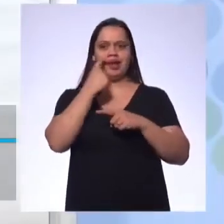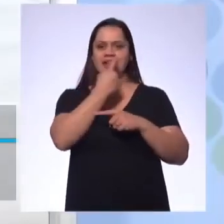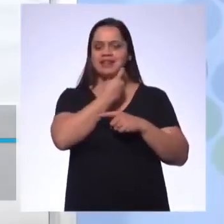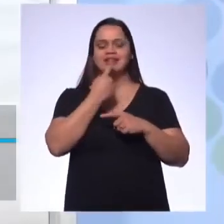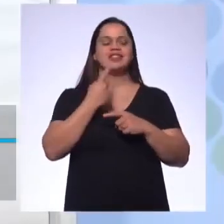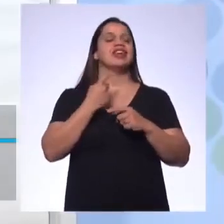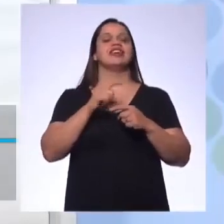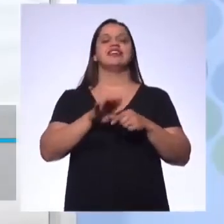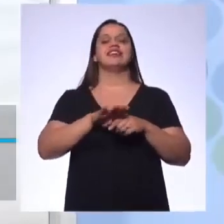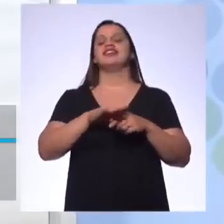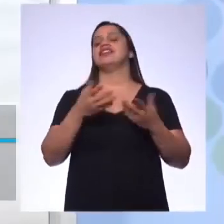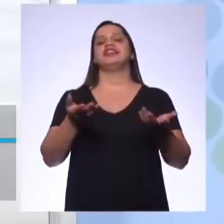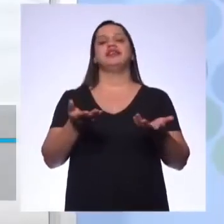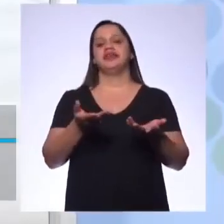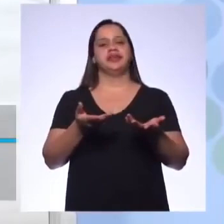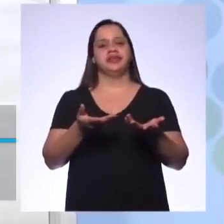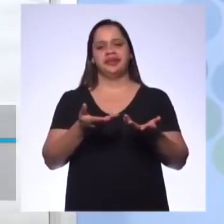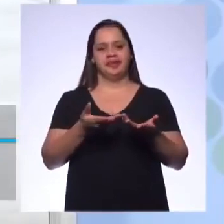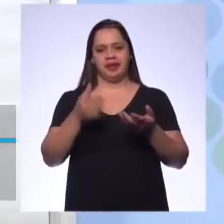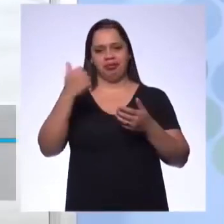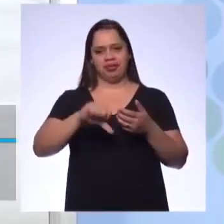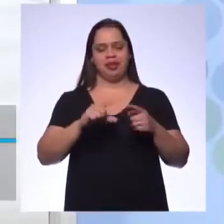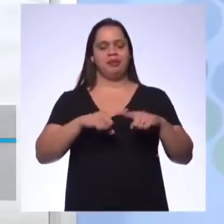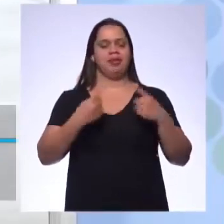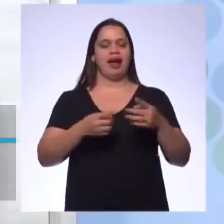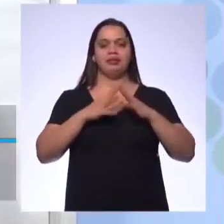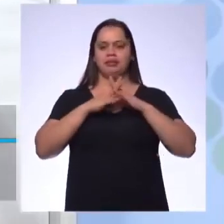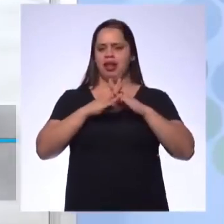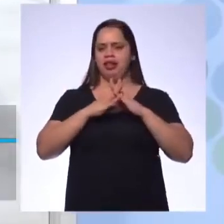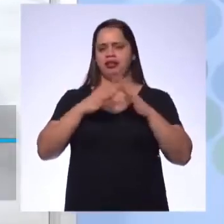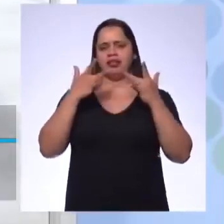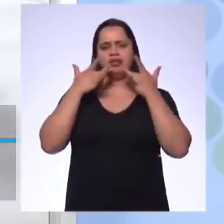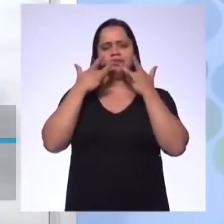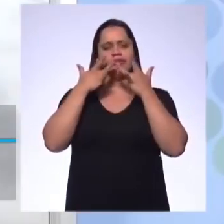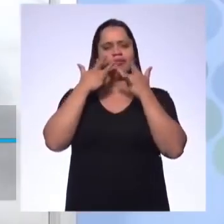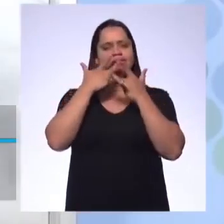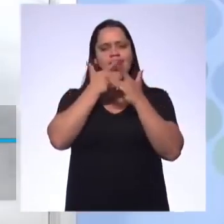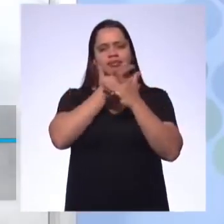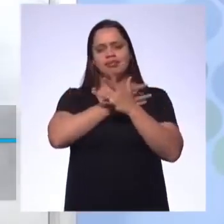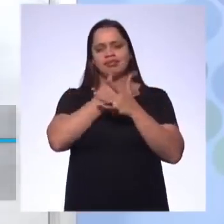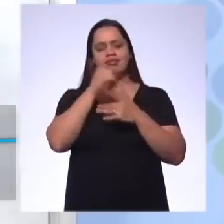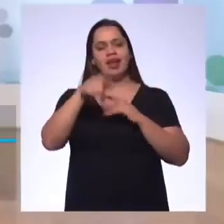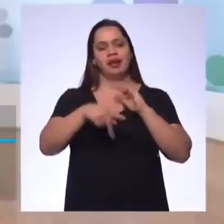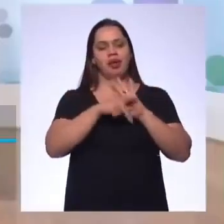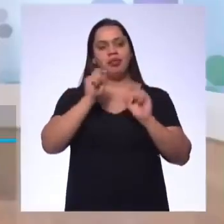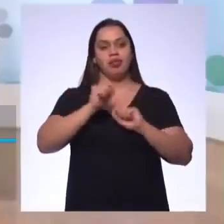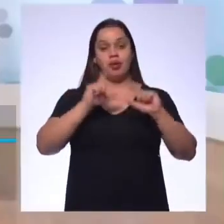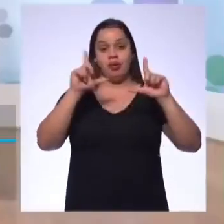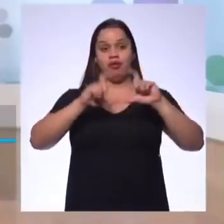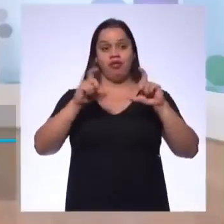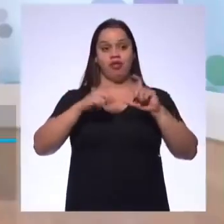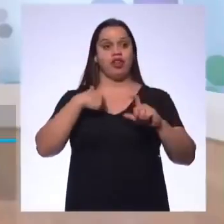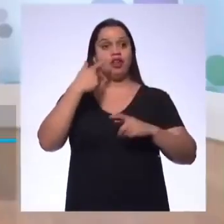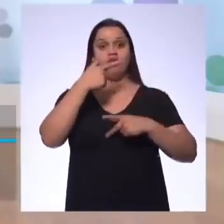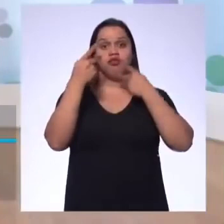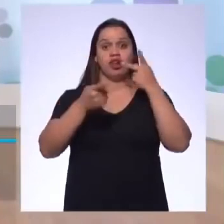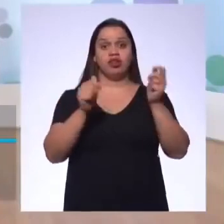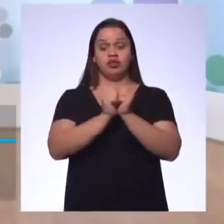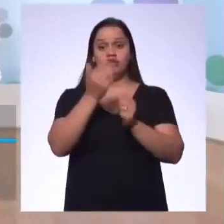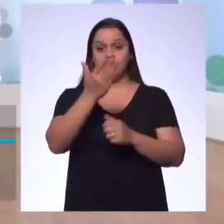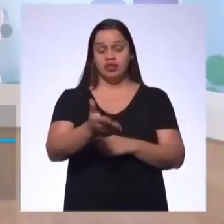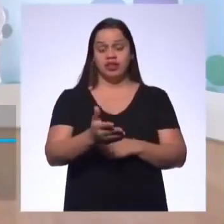Essas gorduras da nossa vida é maldade. Então é isso que a gente queria falar, tá vendo? Uma figura. E eu falando com